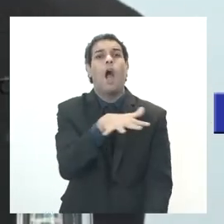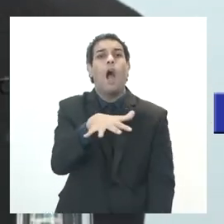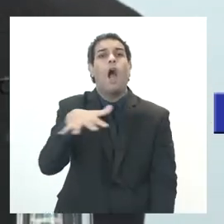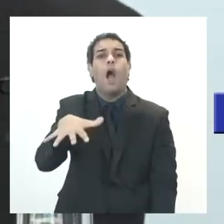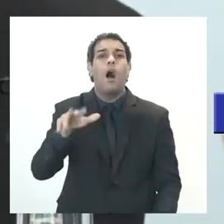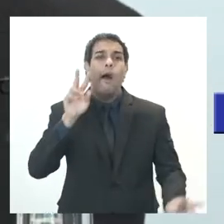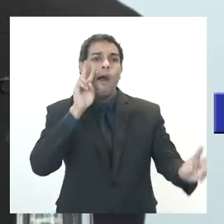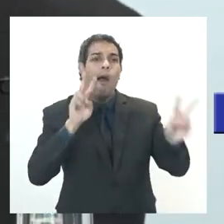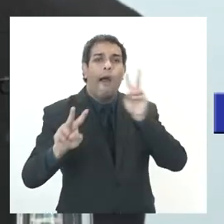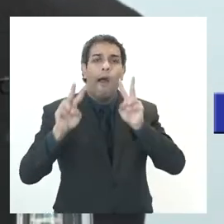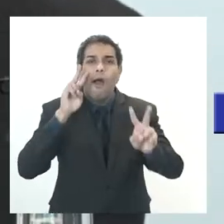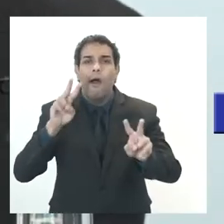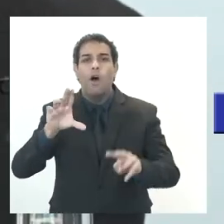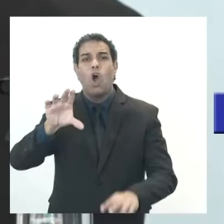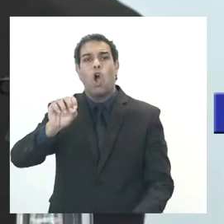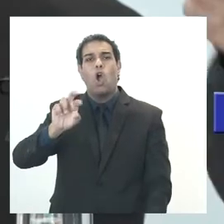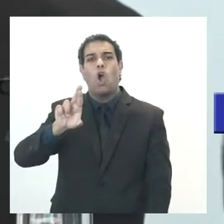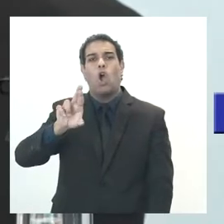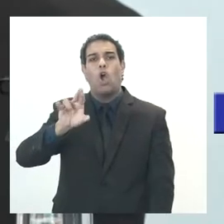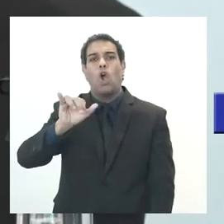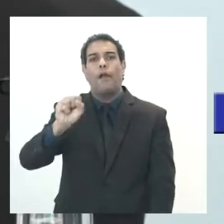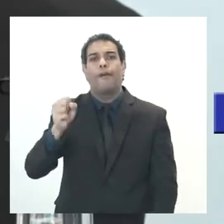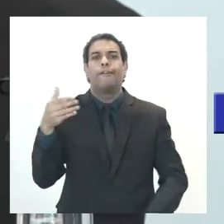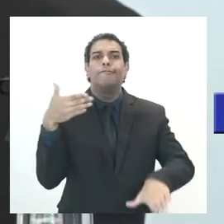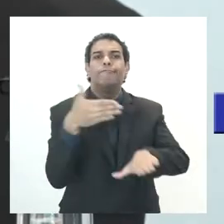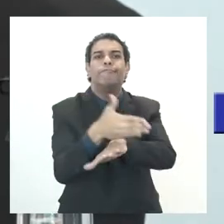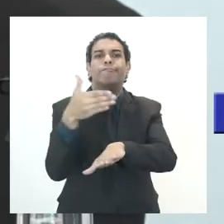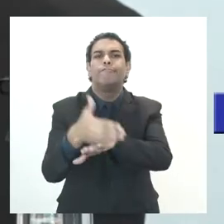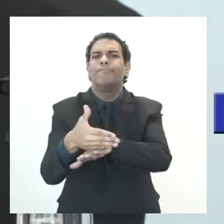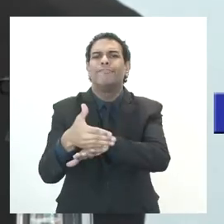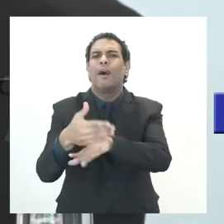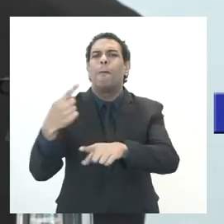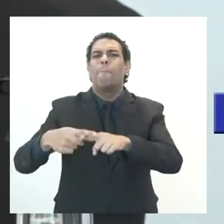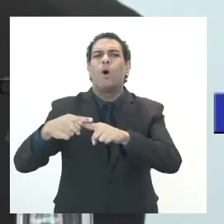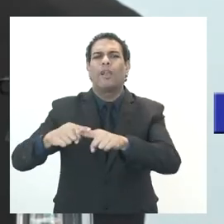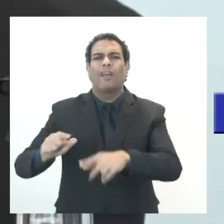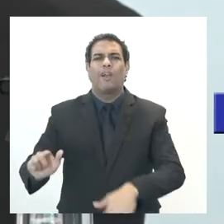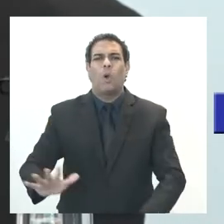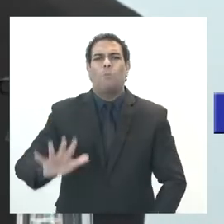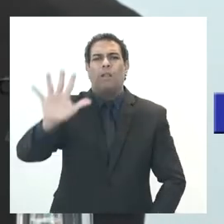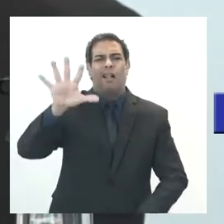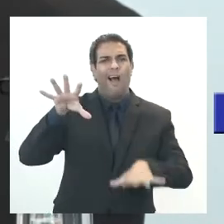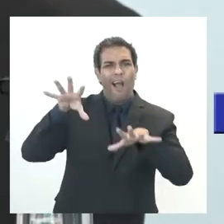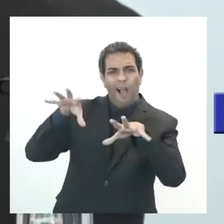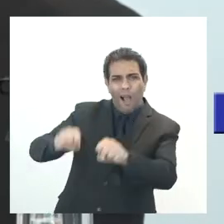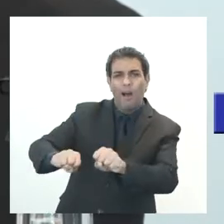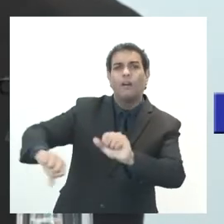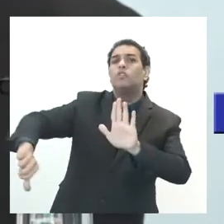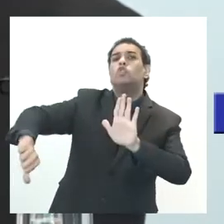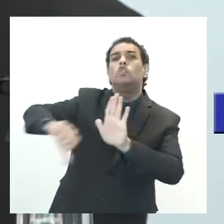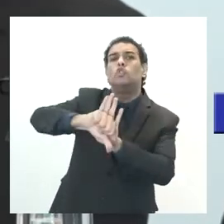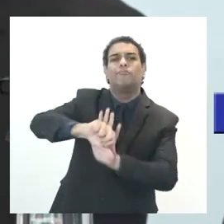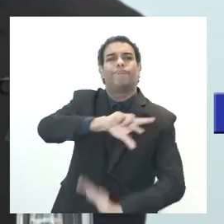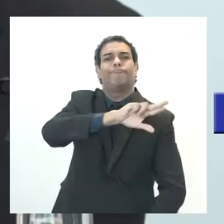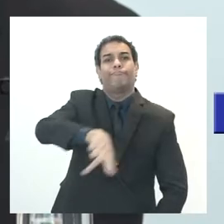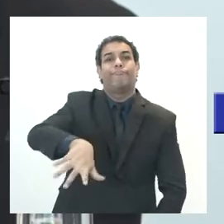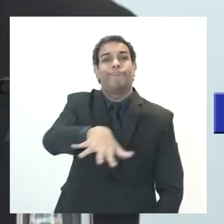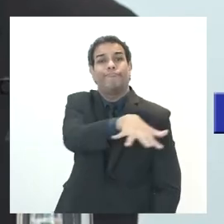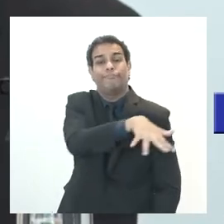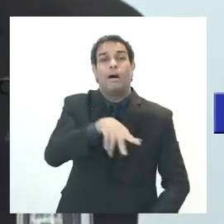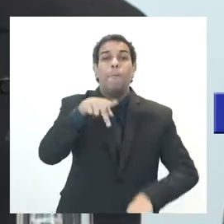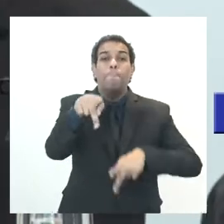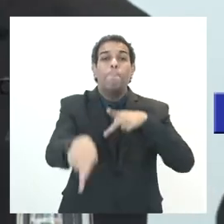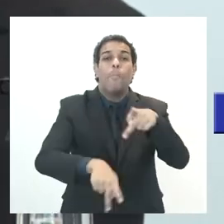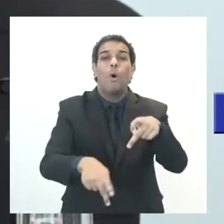o Correio não chega não é só porque as comunidades ocupadas pelo crime não que tem um orientação para que a população